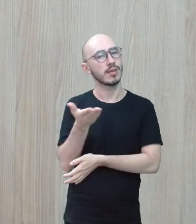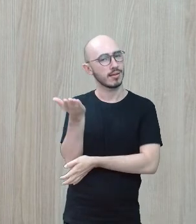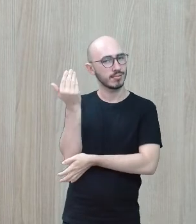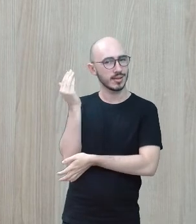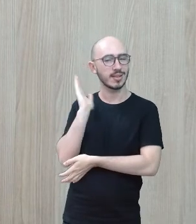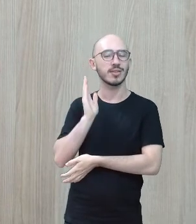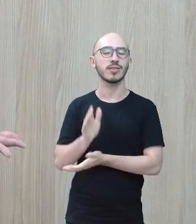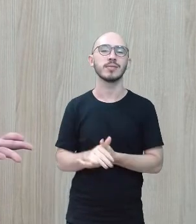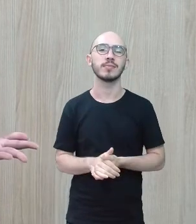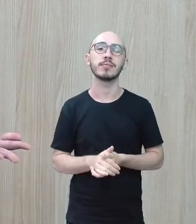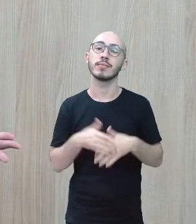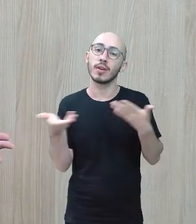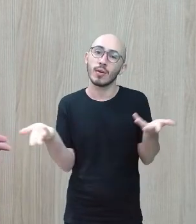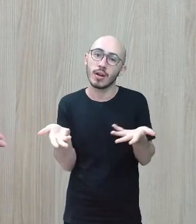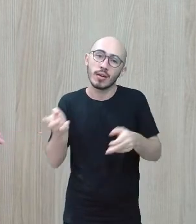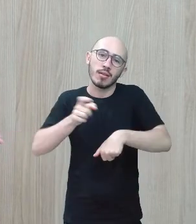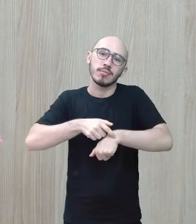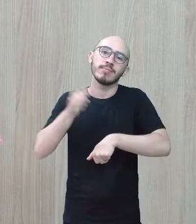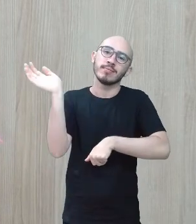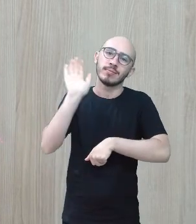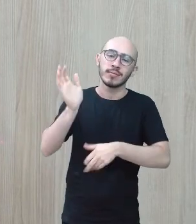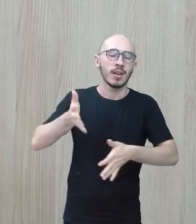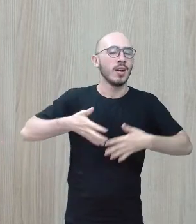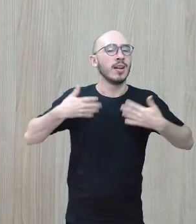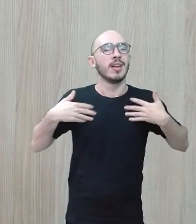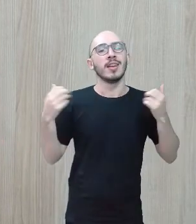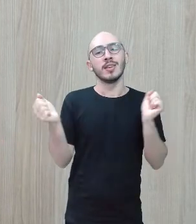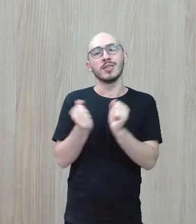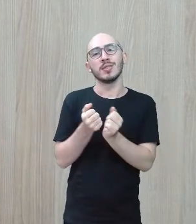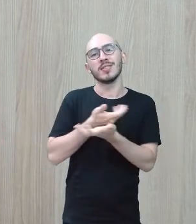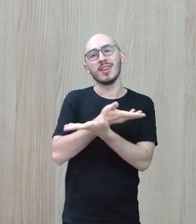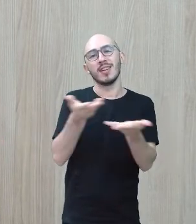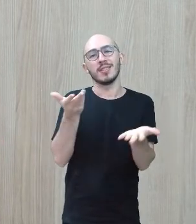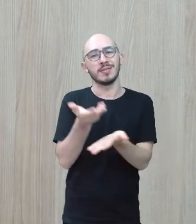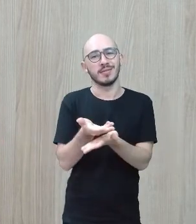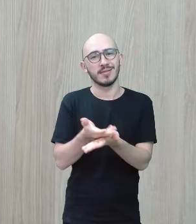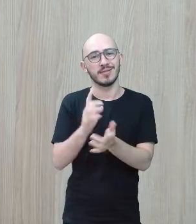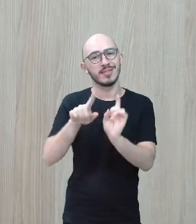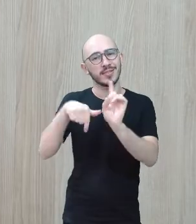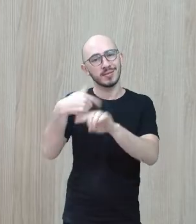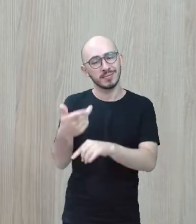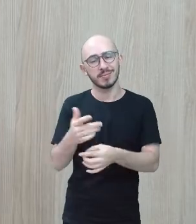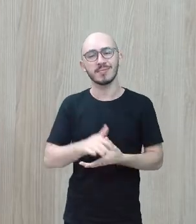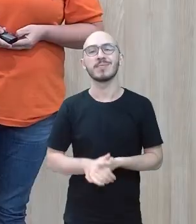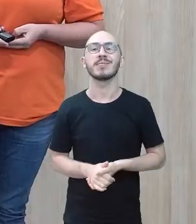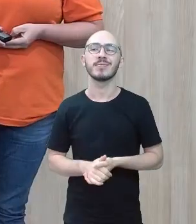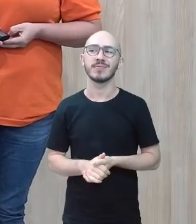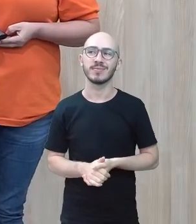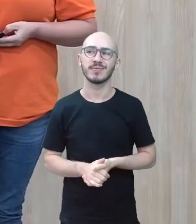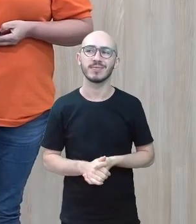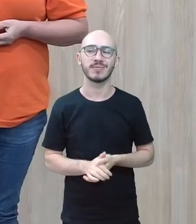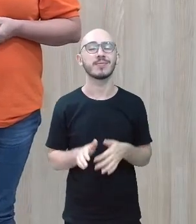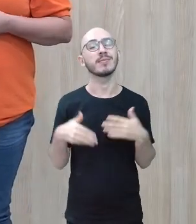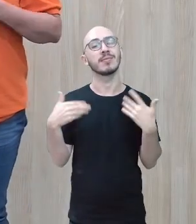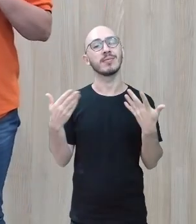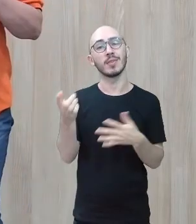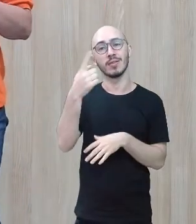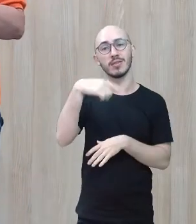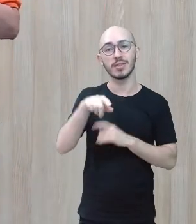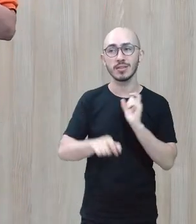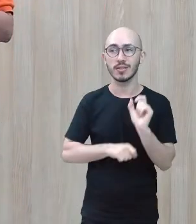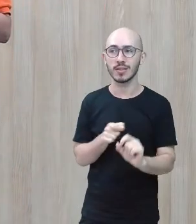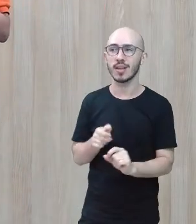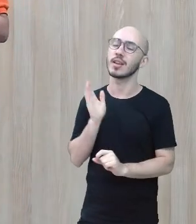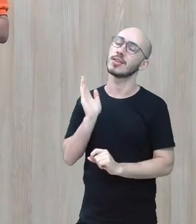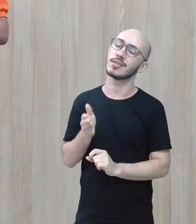tá certo? Eu vou me despedindo, foi uma alegria ficar com vocês, a gente se vê na próxima aula. Então, pessoal, como